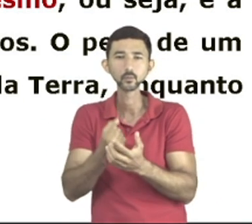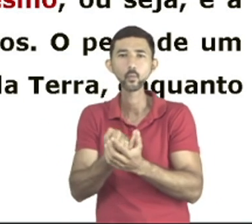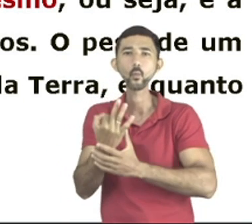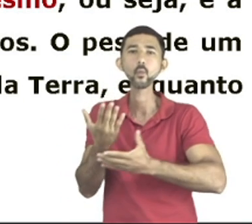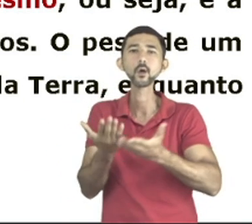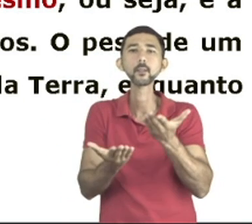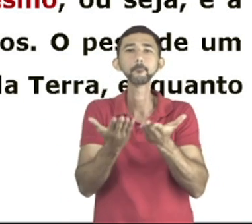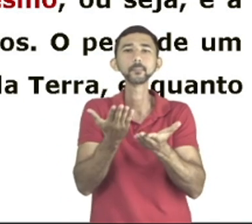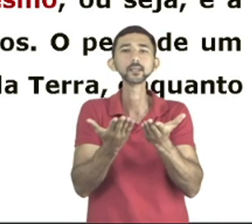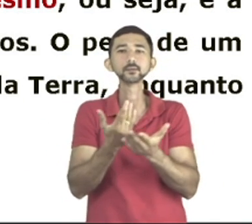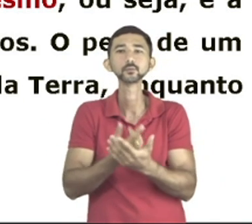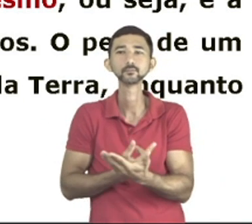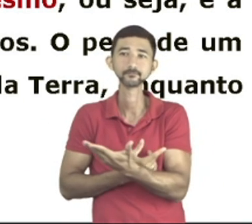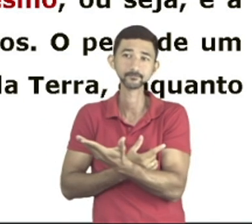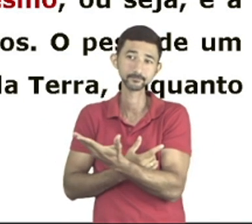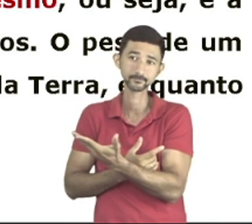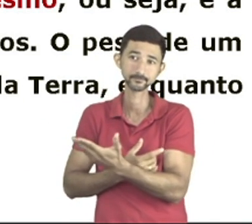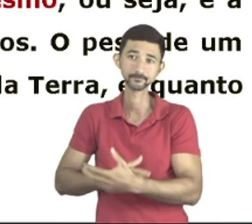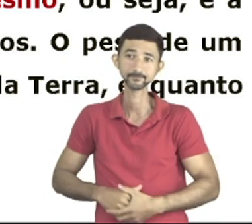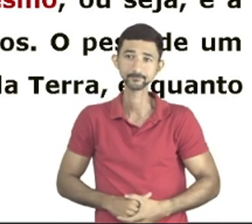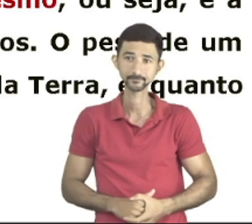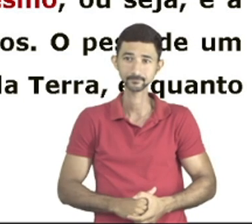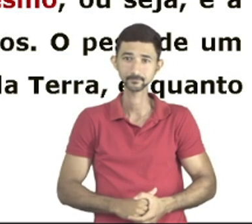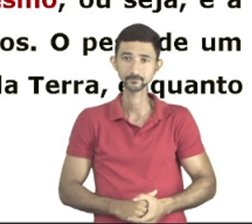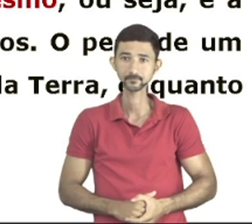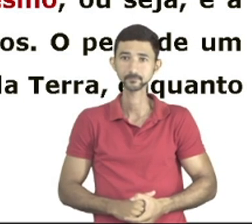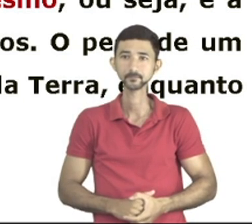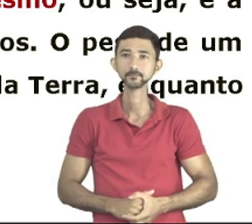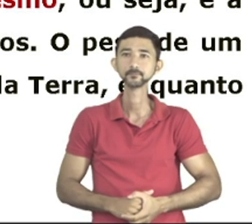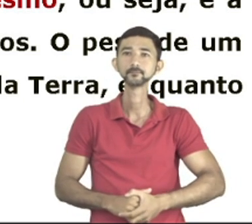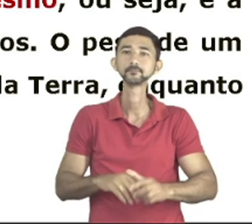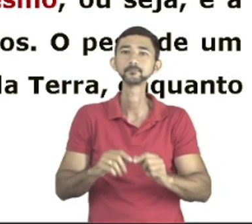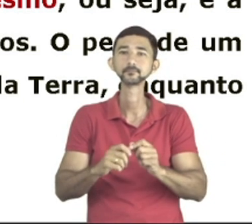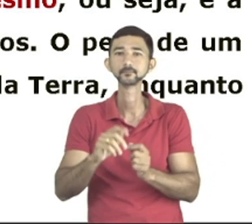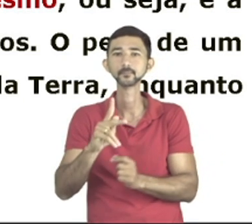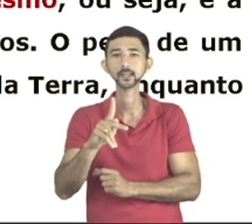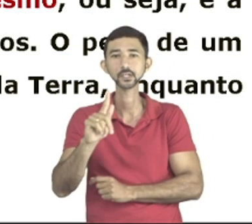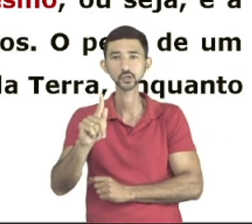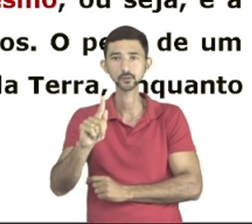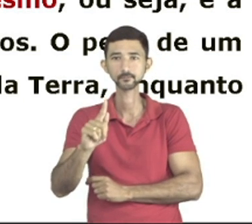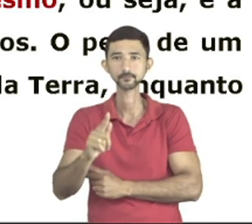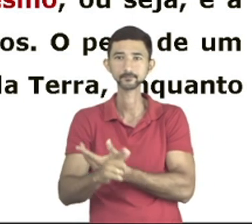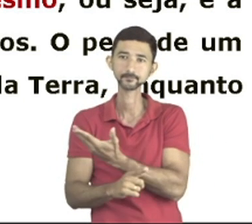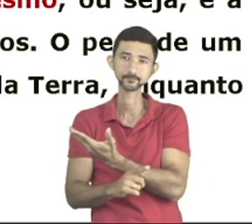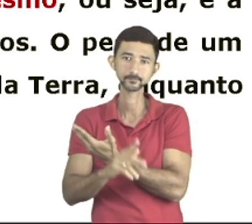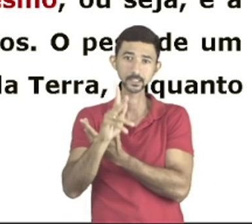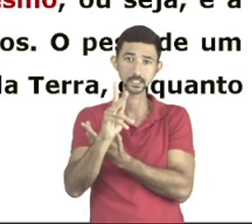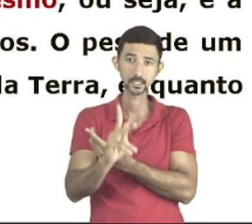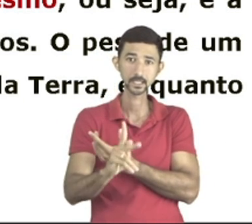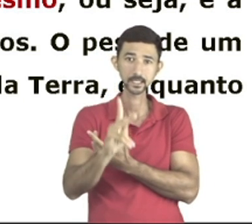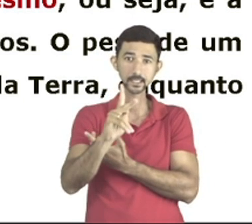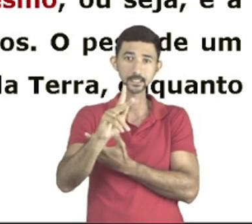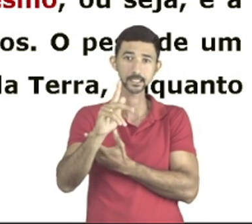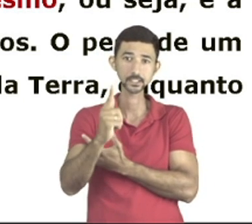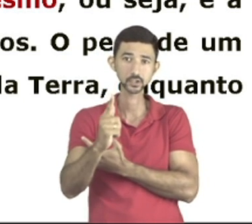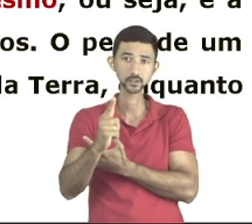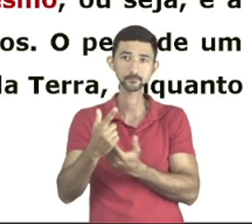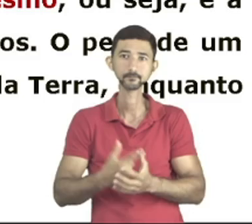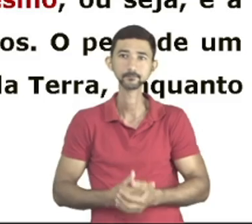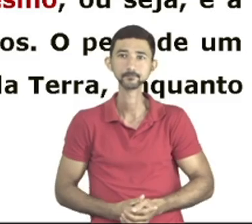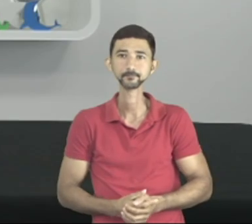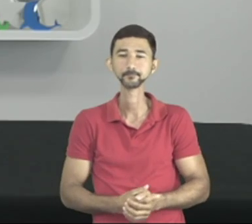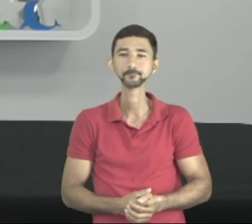matéria eu tenho? No caso, massa, a gente usa unidade em quilogramas. Quantos quilos? Quantas gramas? Para